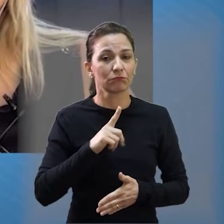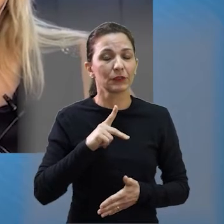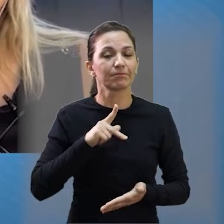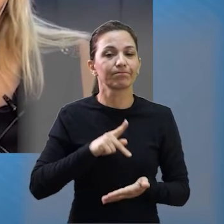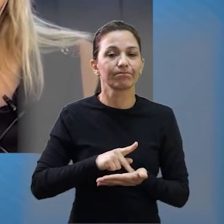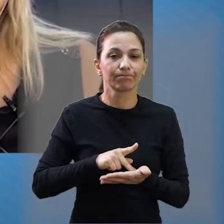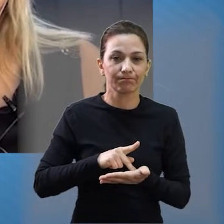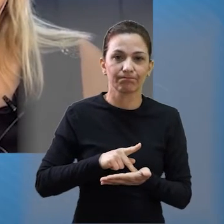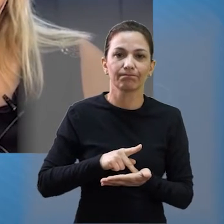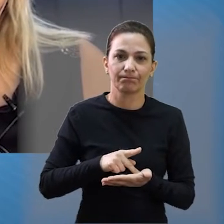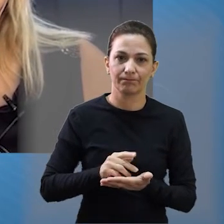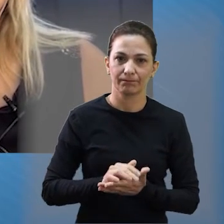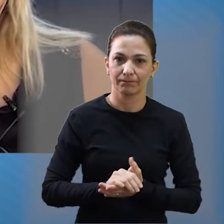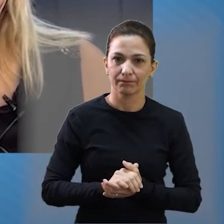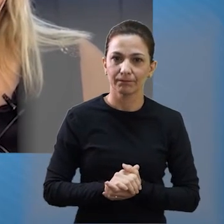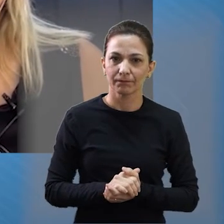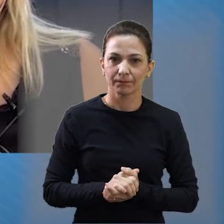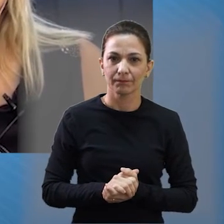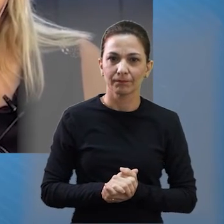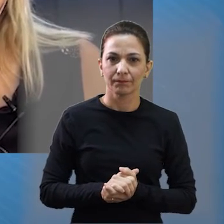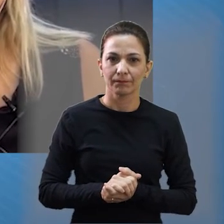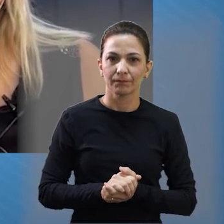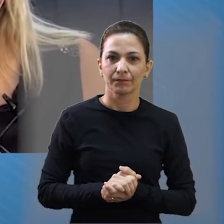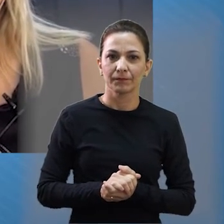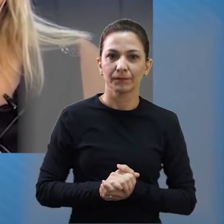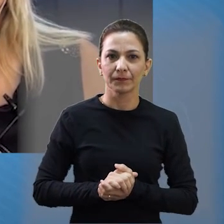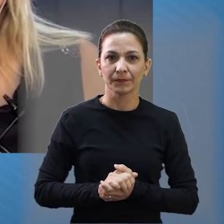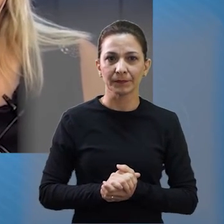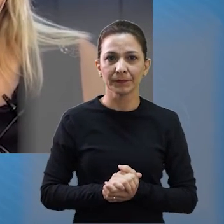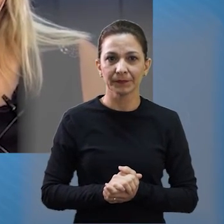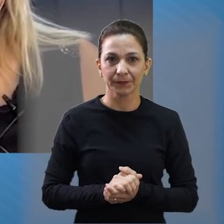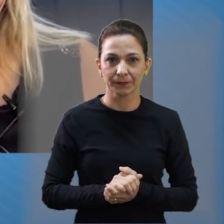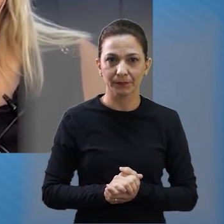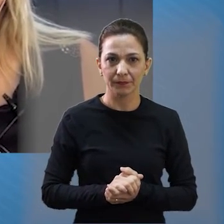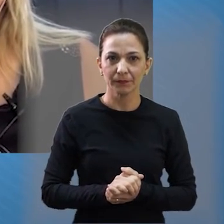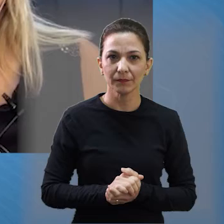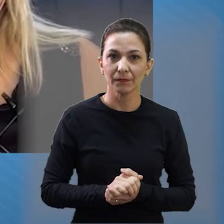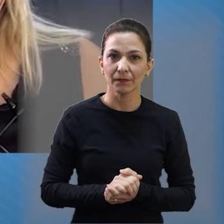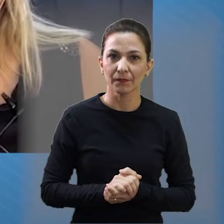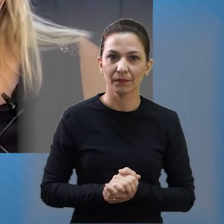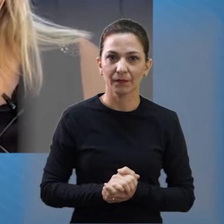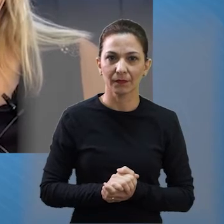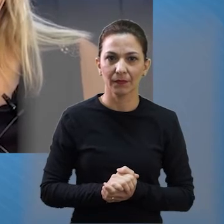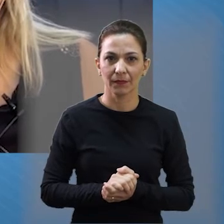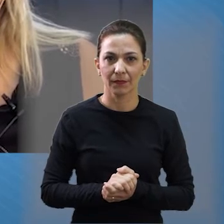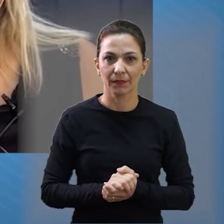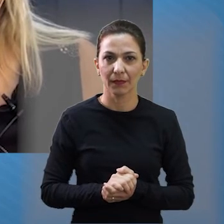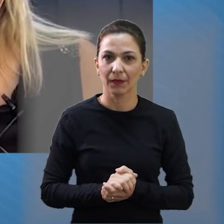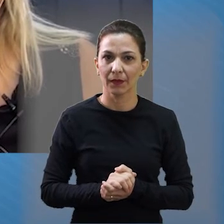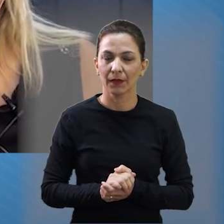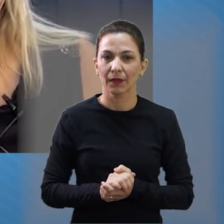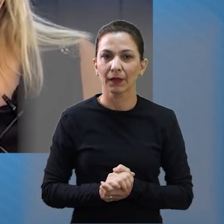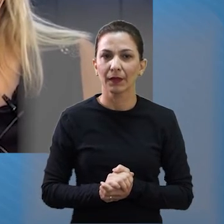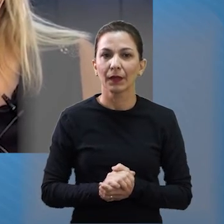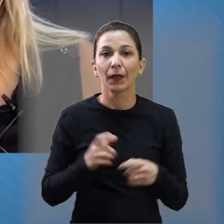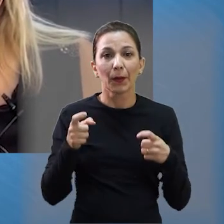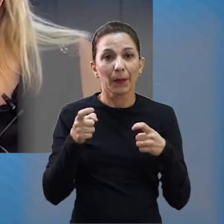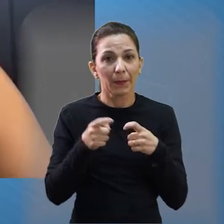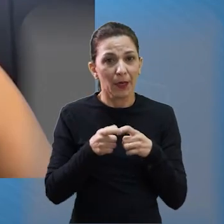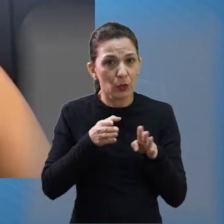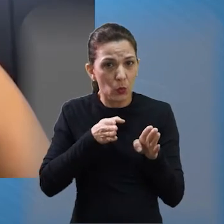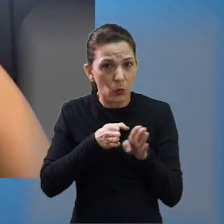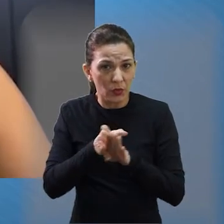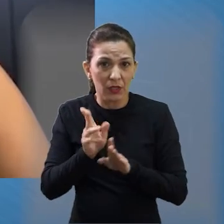ela fazer 18 meses de cirurgia ou até 2 anos. E por causa dos riscos para a mãe e para o bebê,